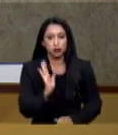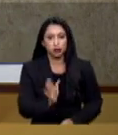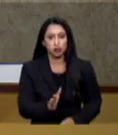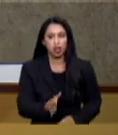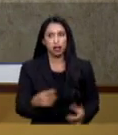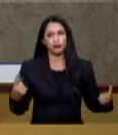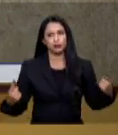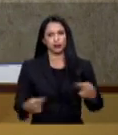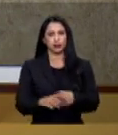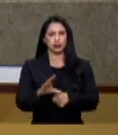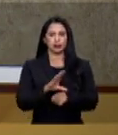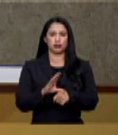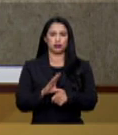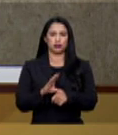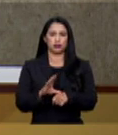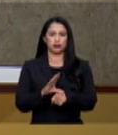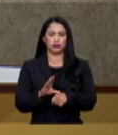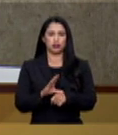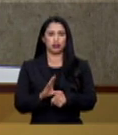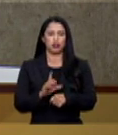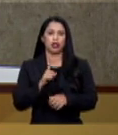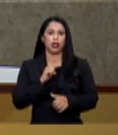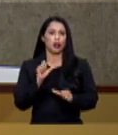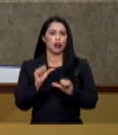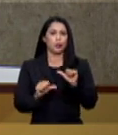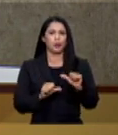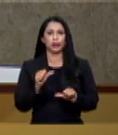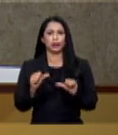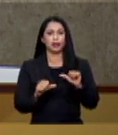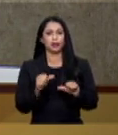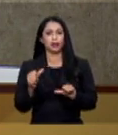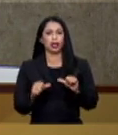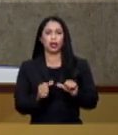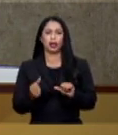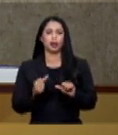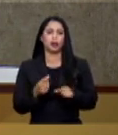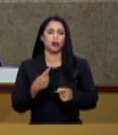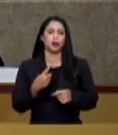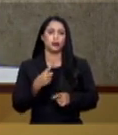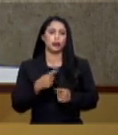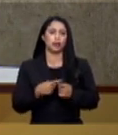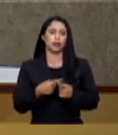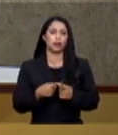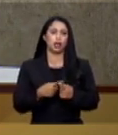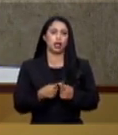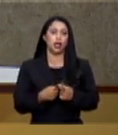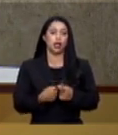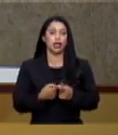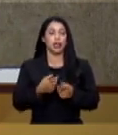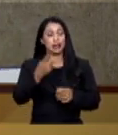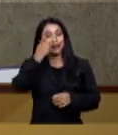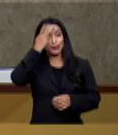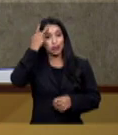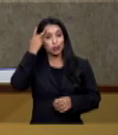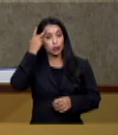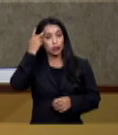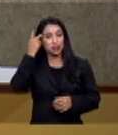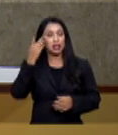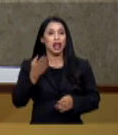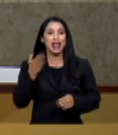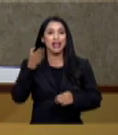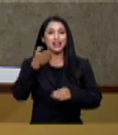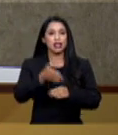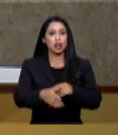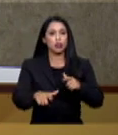a inconstitucionalidade e, eventualmente, até modular para não admitir que essas pessoas que entraram sem concurso